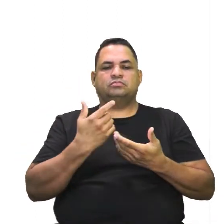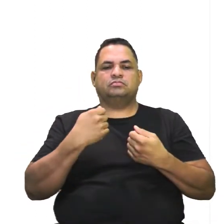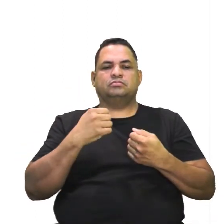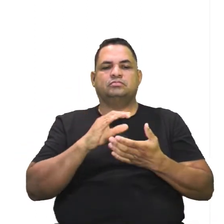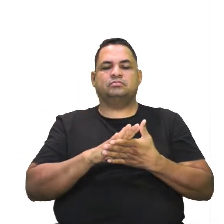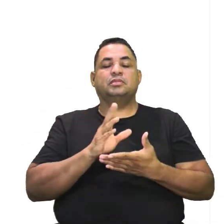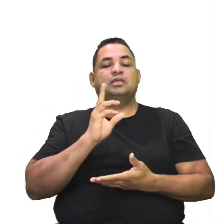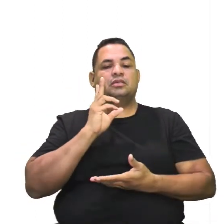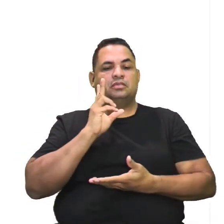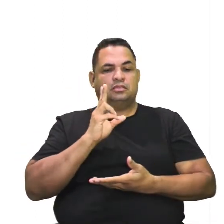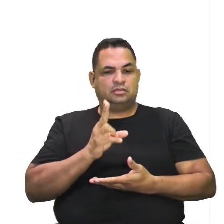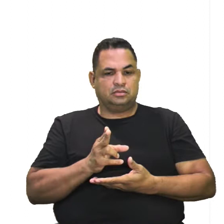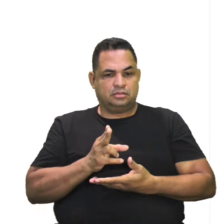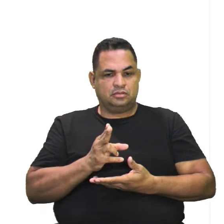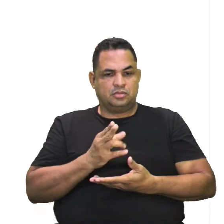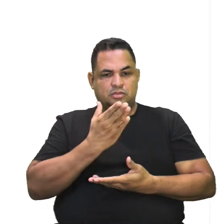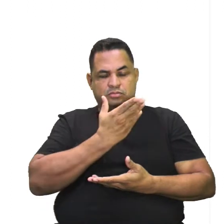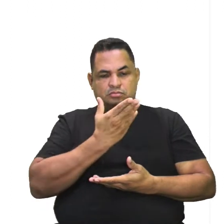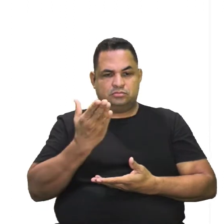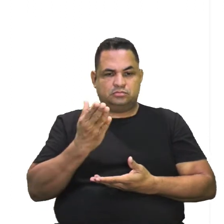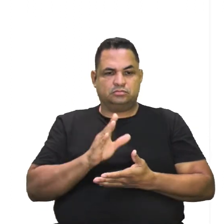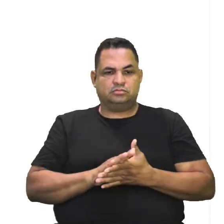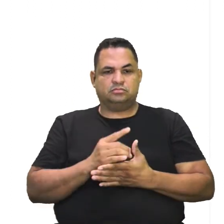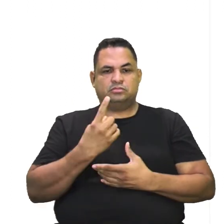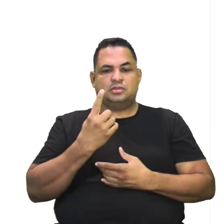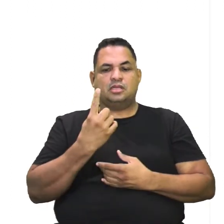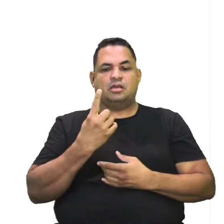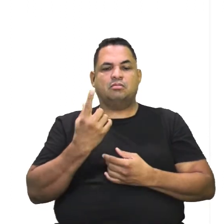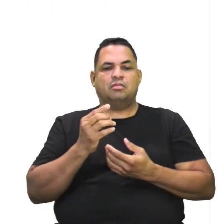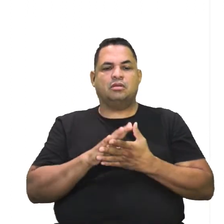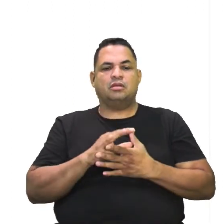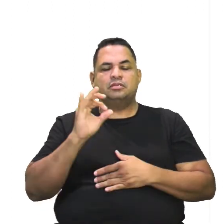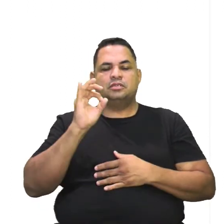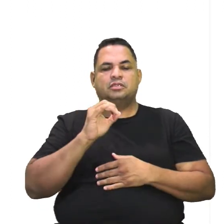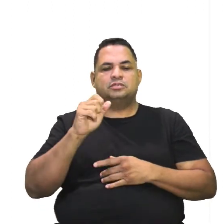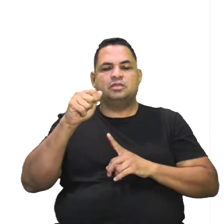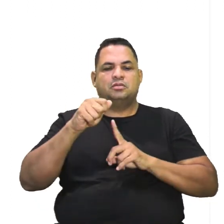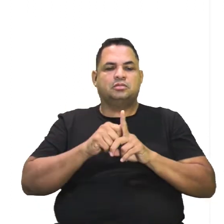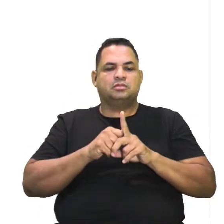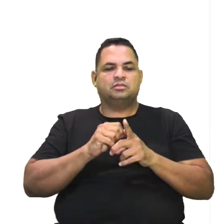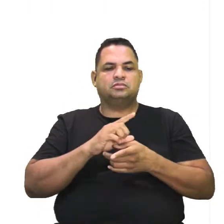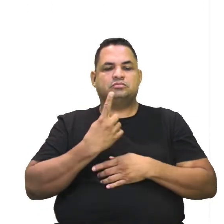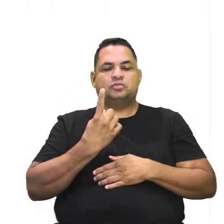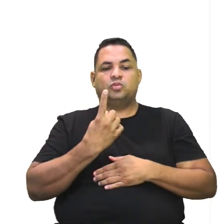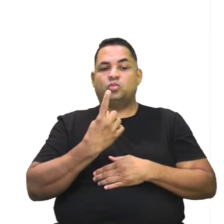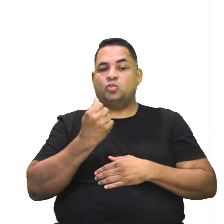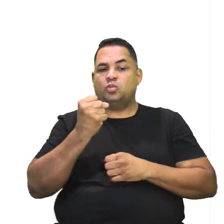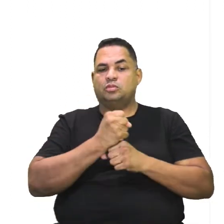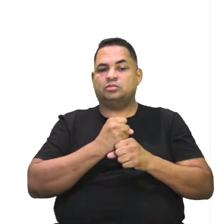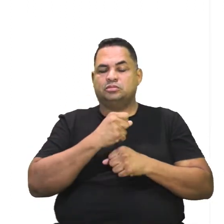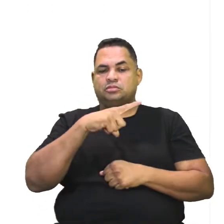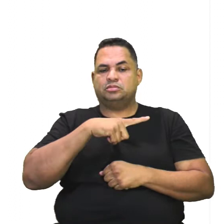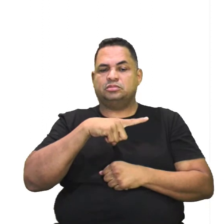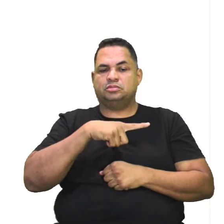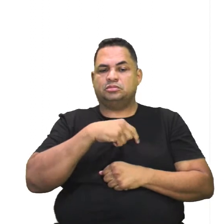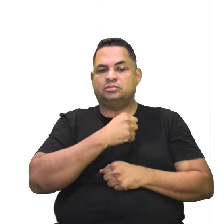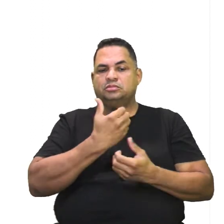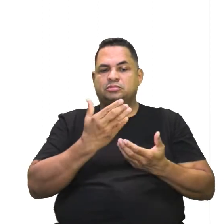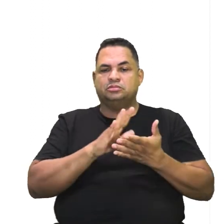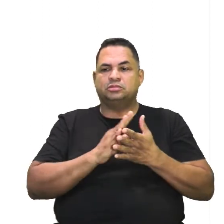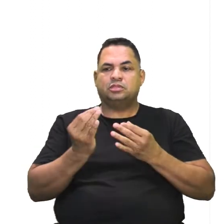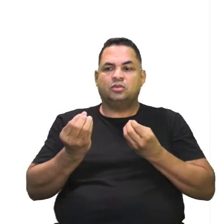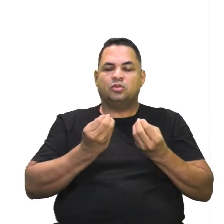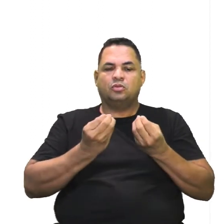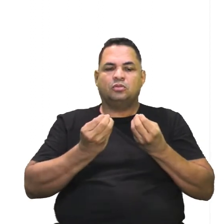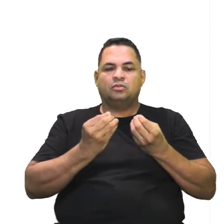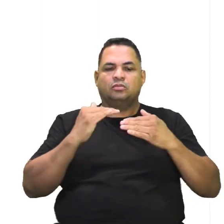tem que deixar na mesma Unidade. Se está ao mês a nossa taxa, o nosso um ano, a gente já sabe que tem várias